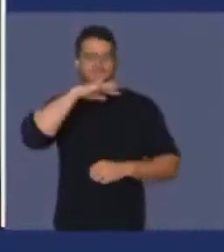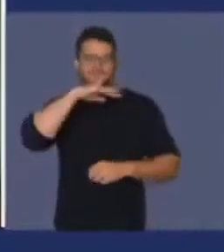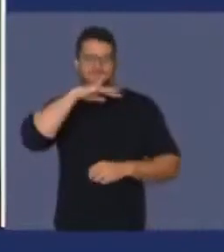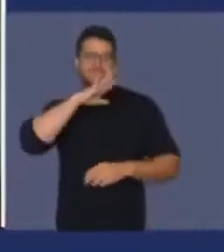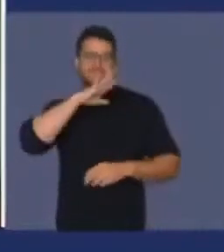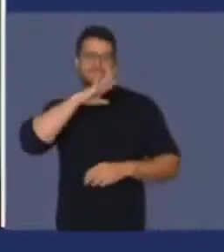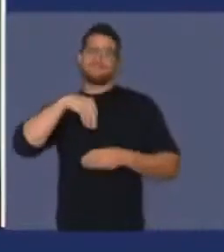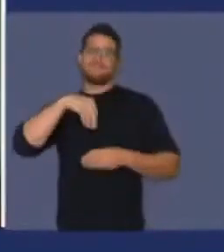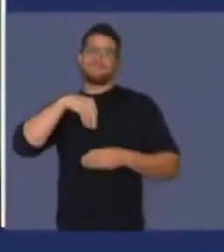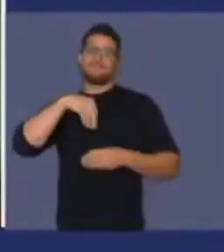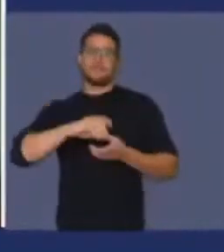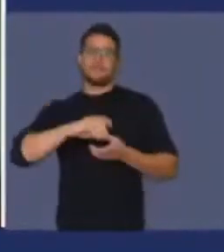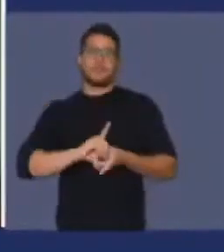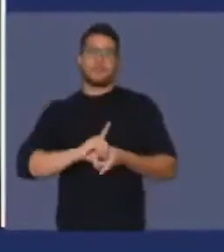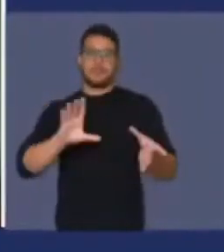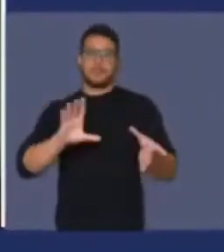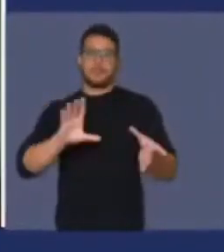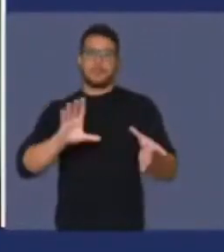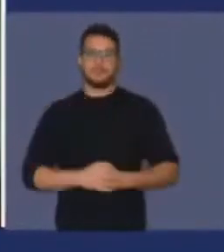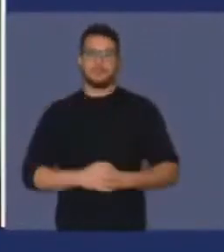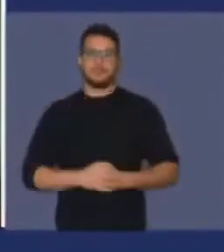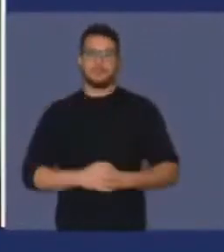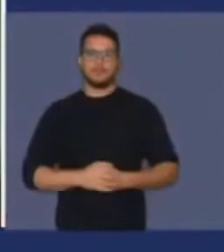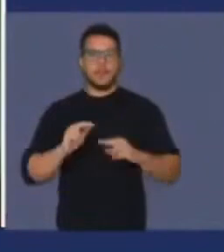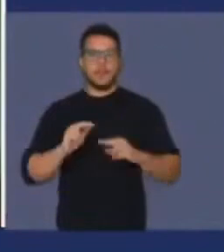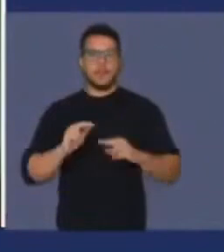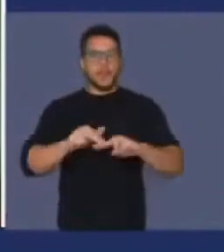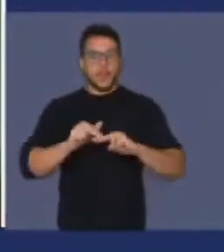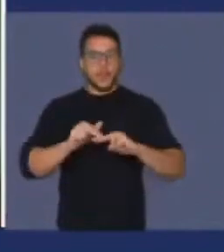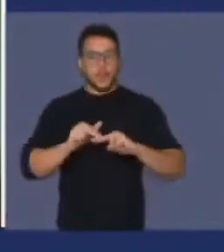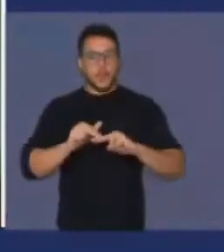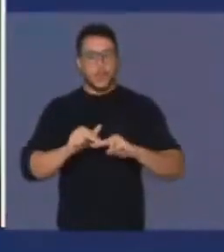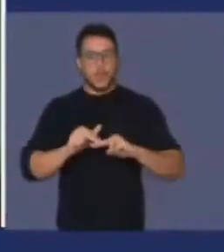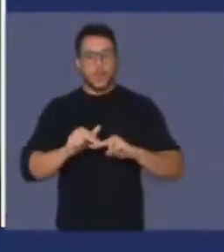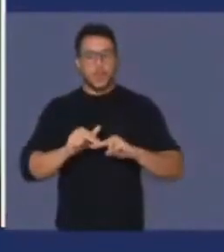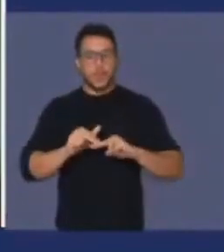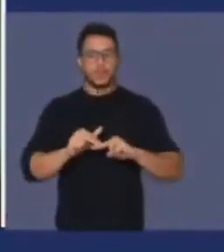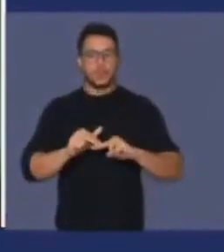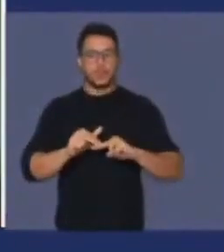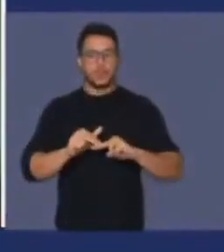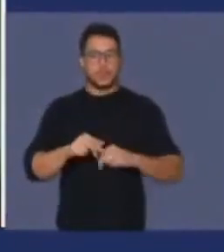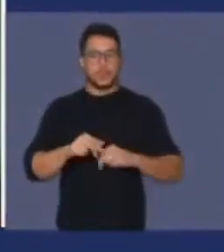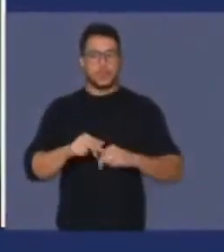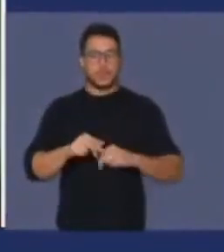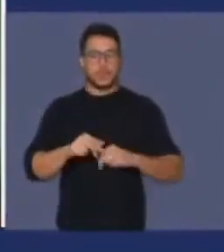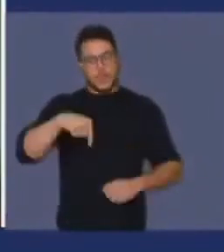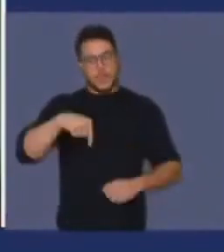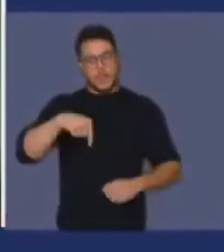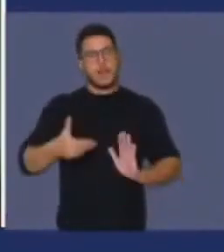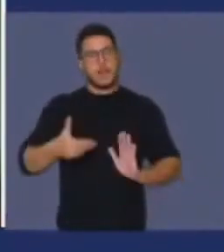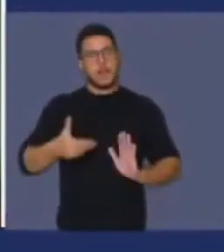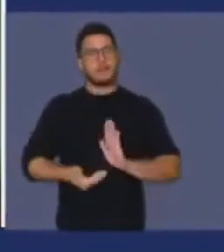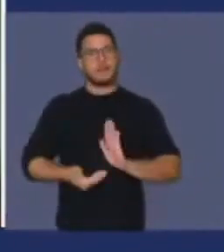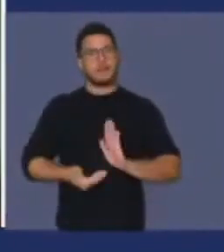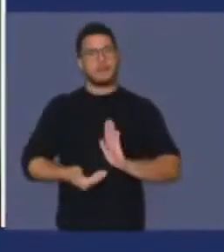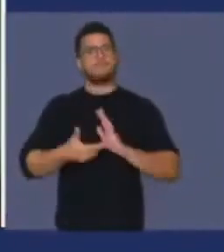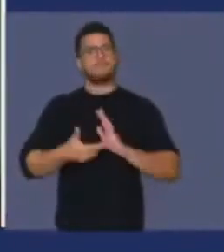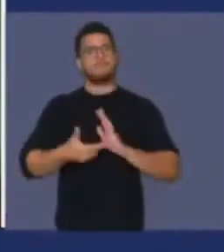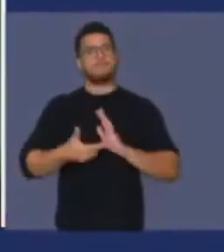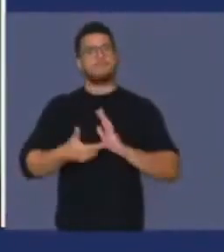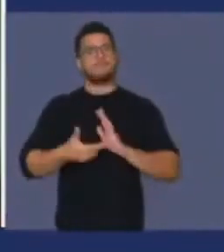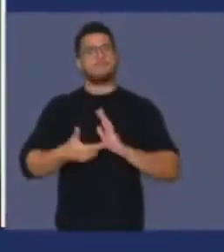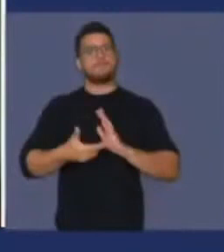para o povo brasileiro. Por isso, senhor presidente, em alto e bom som, esta casa precisa dizer: te